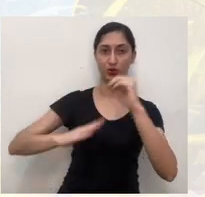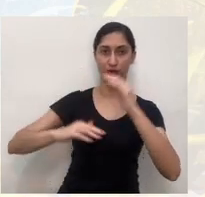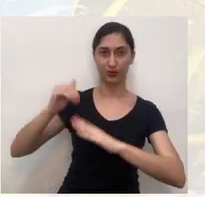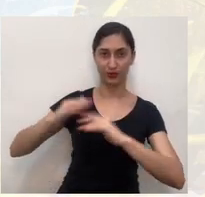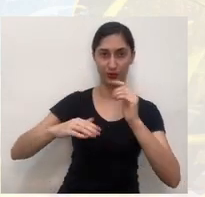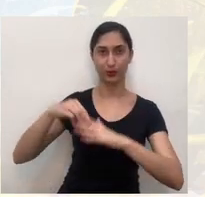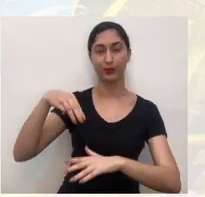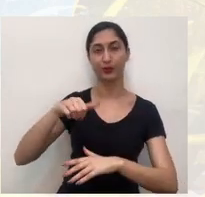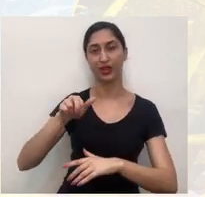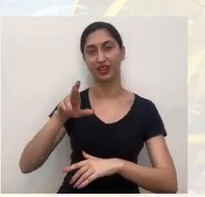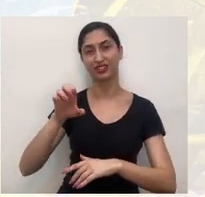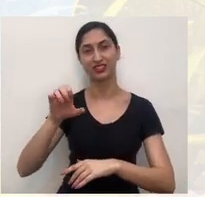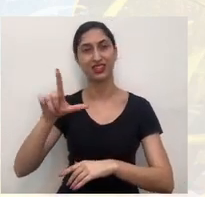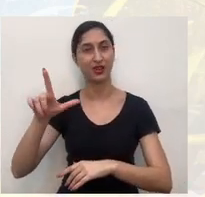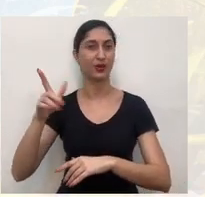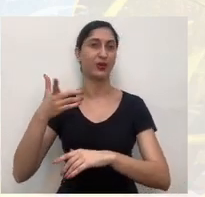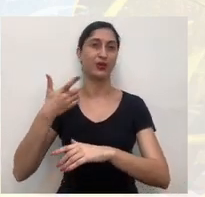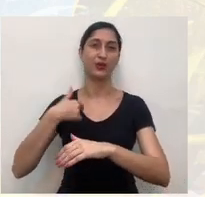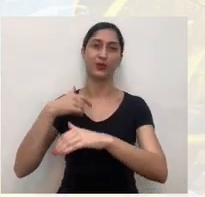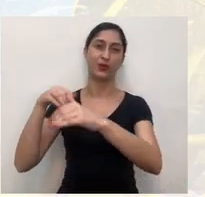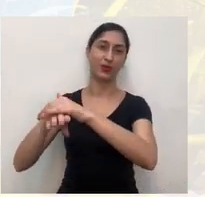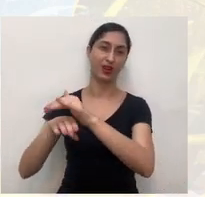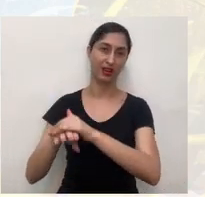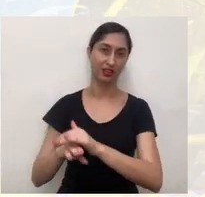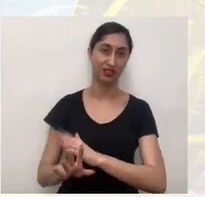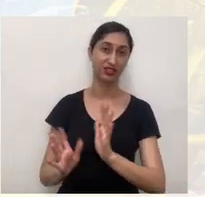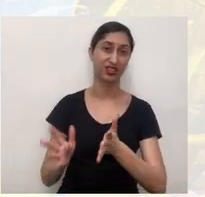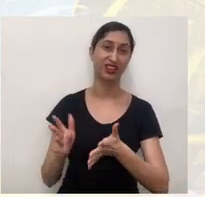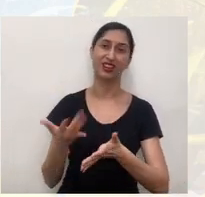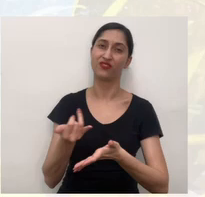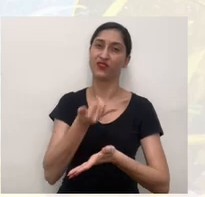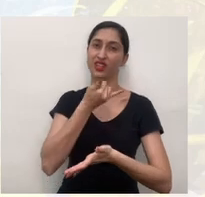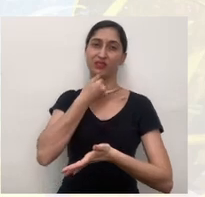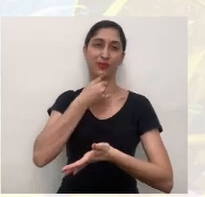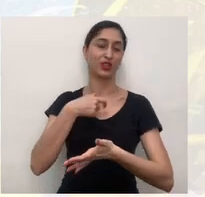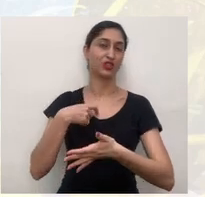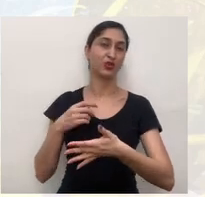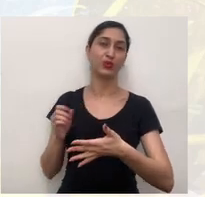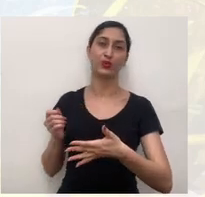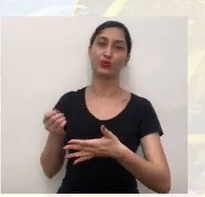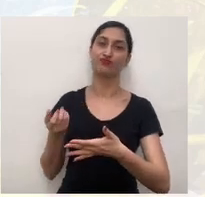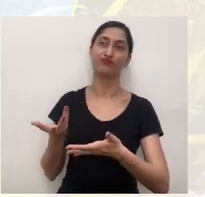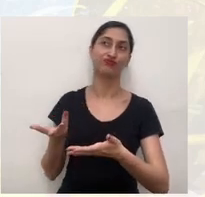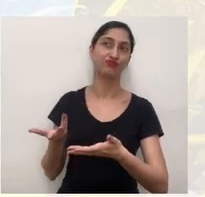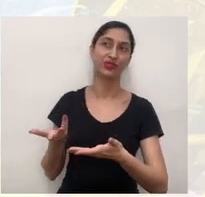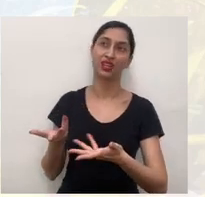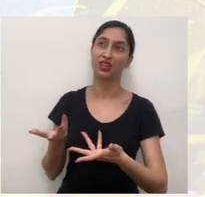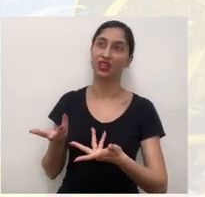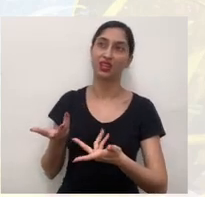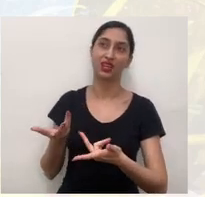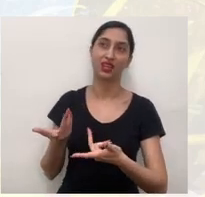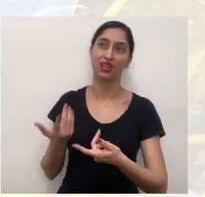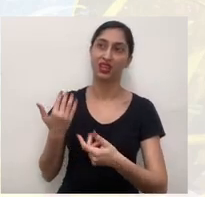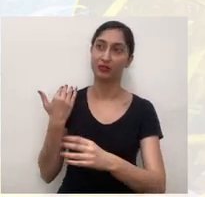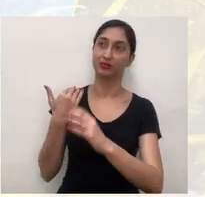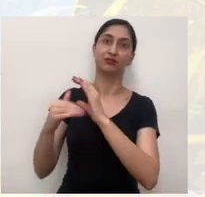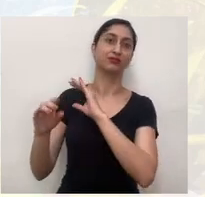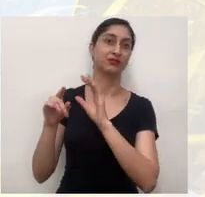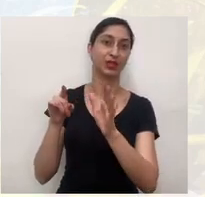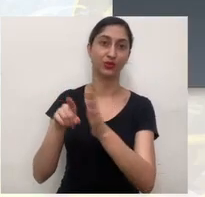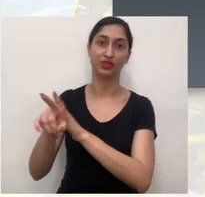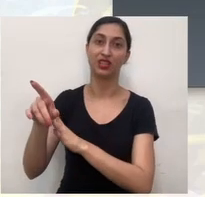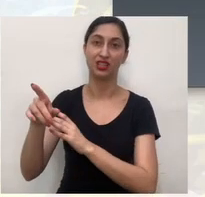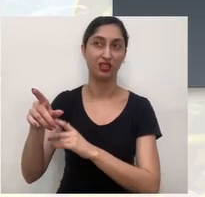Gautreau. Eu escrevi para eles, mas eu escrevi muito em cima da hora, eles não tiveram tempo de me responder.